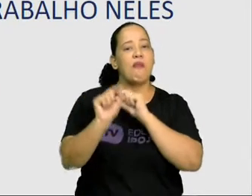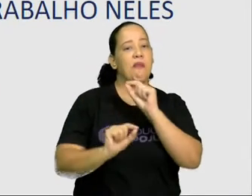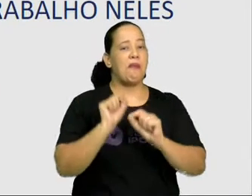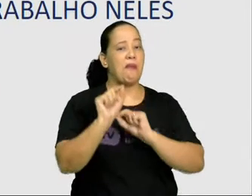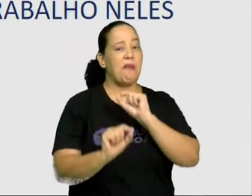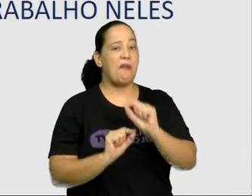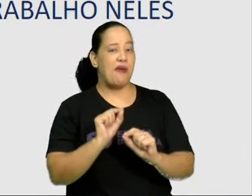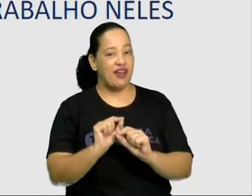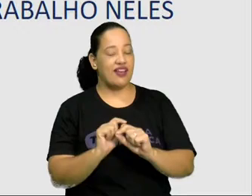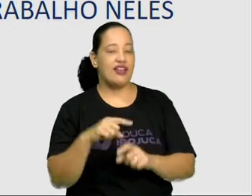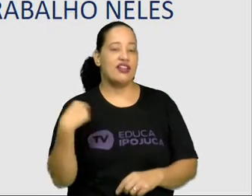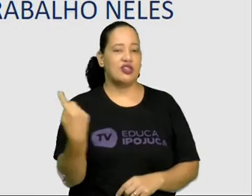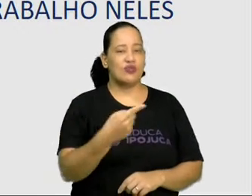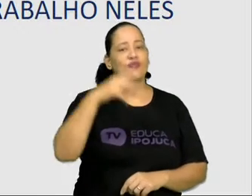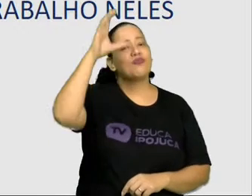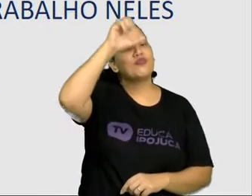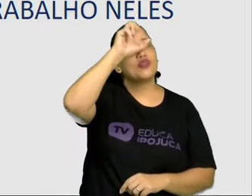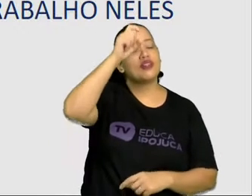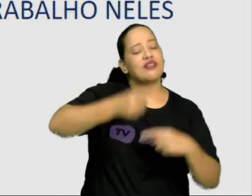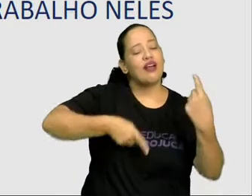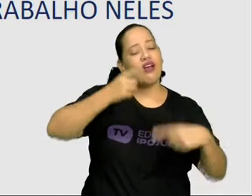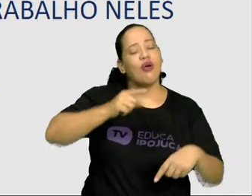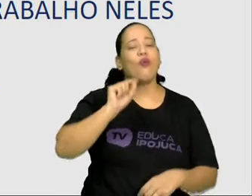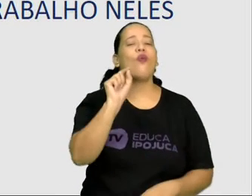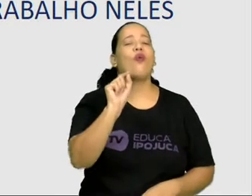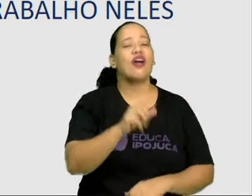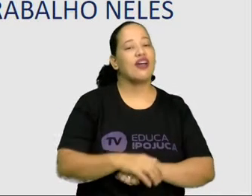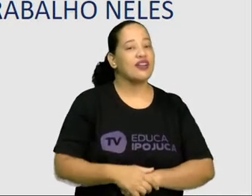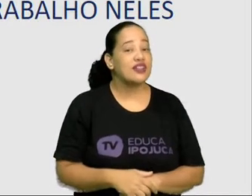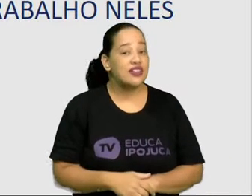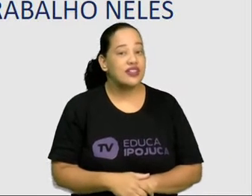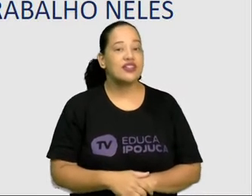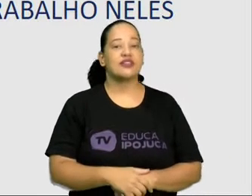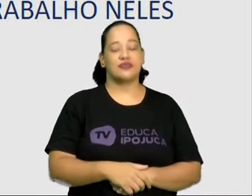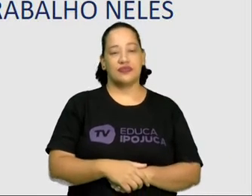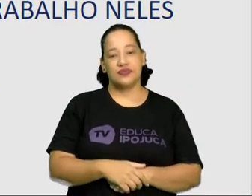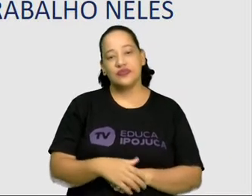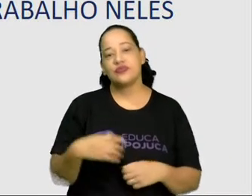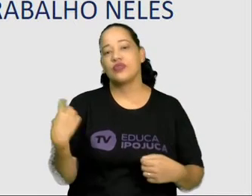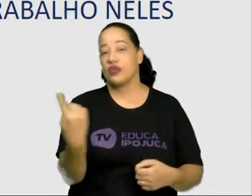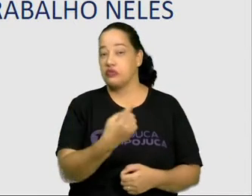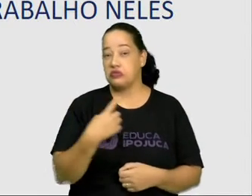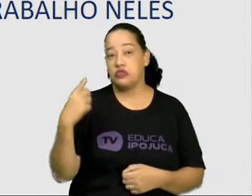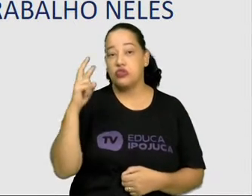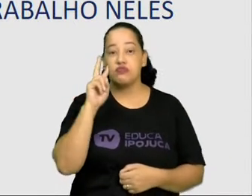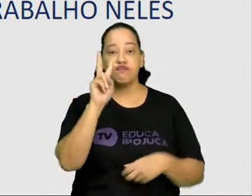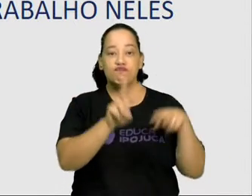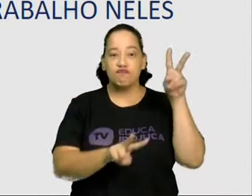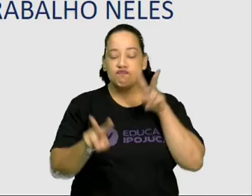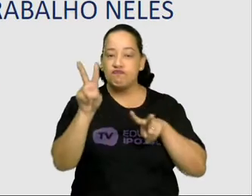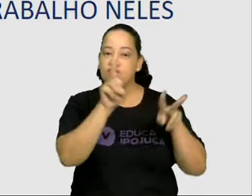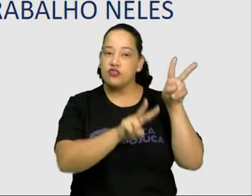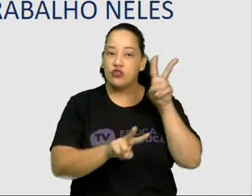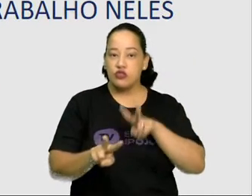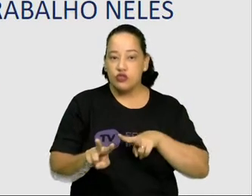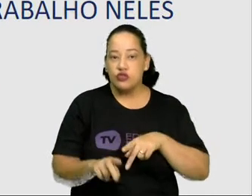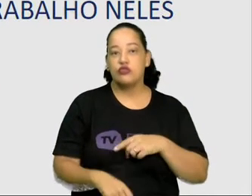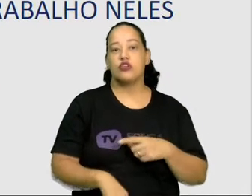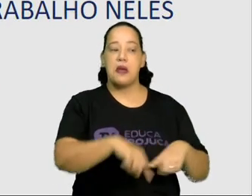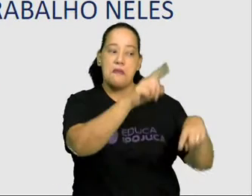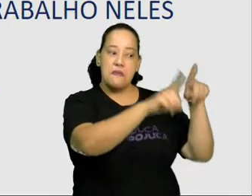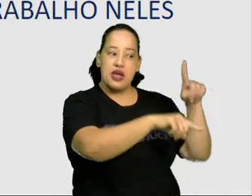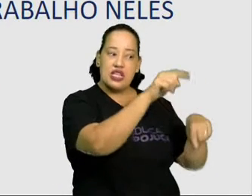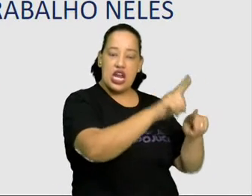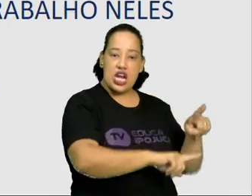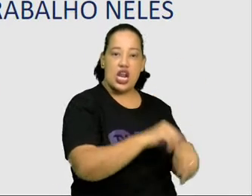E o que iremos debater nessa aula, professora? Iremos identificar em produtos extraídos da